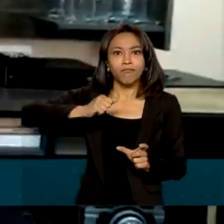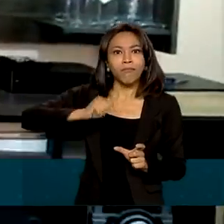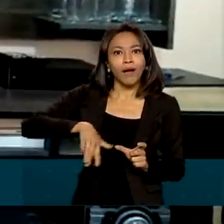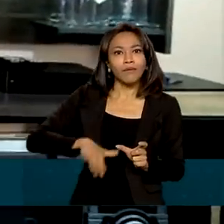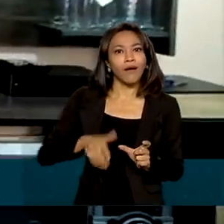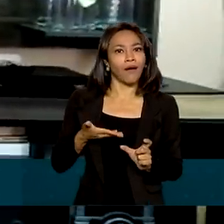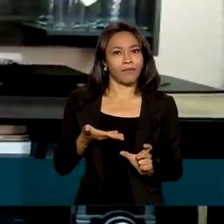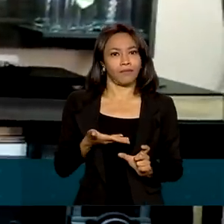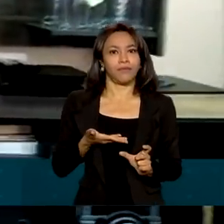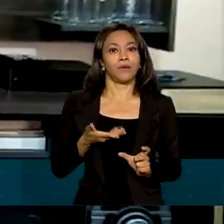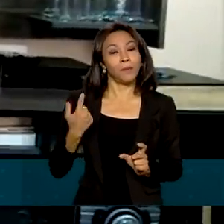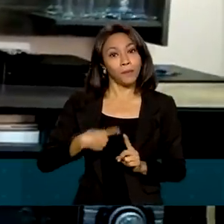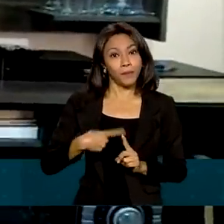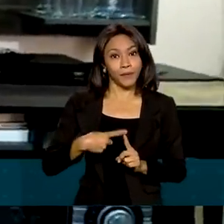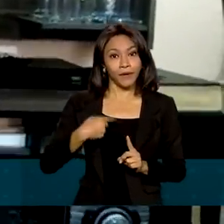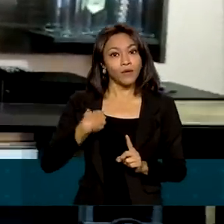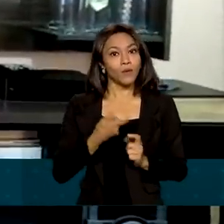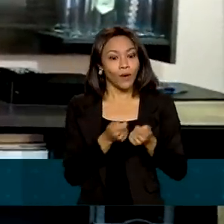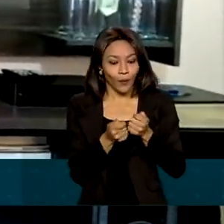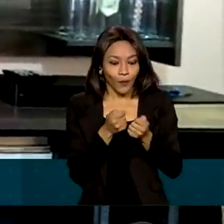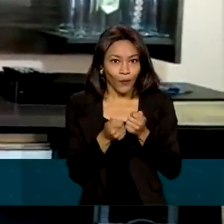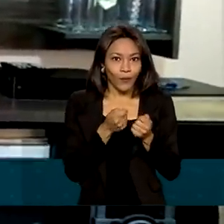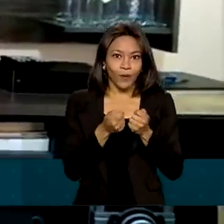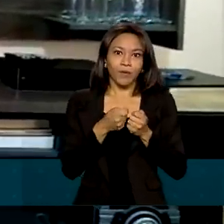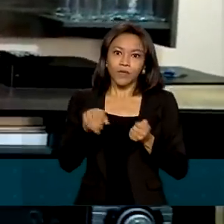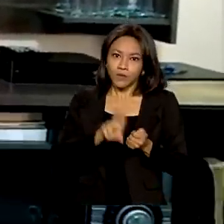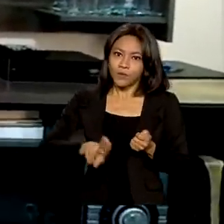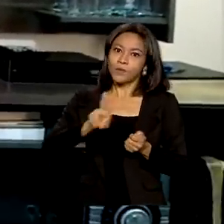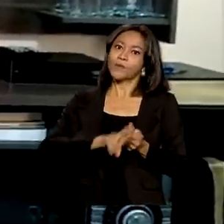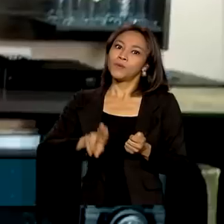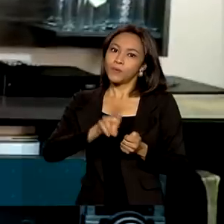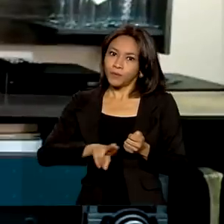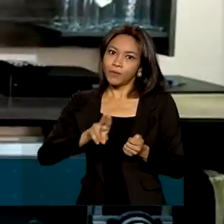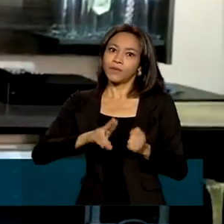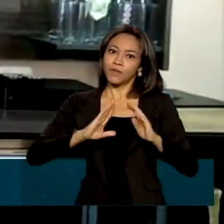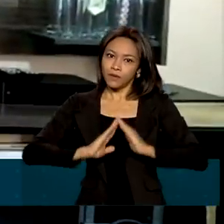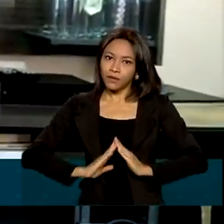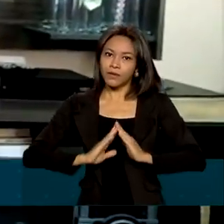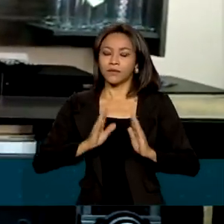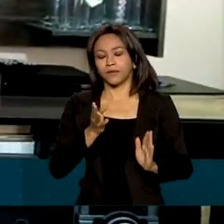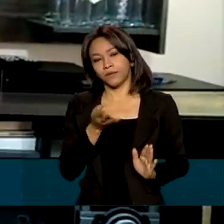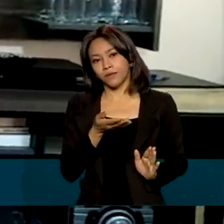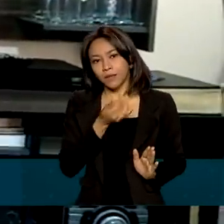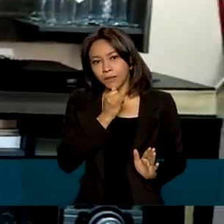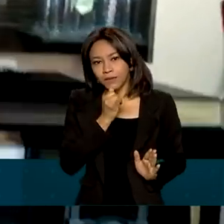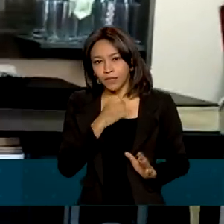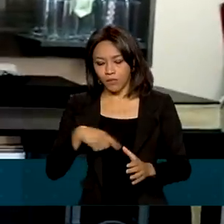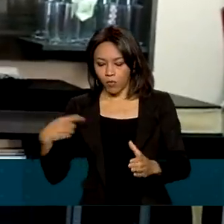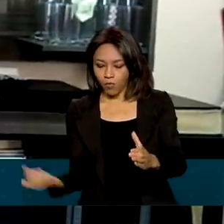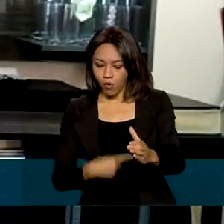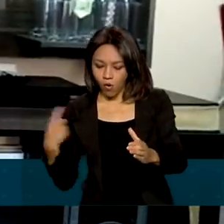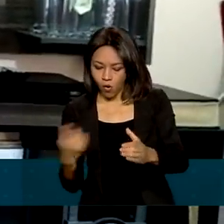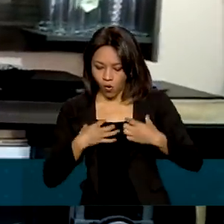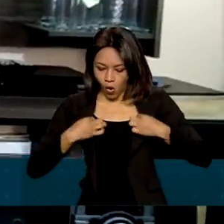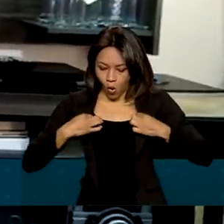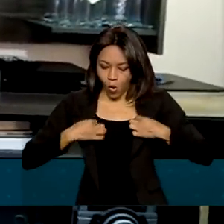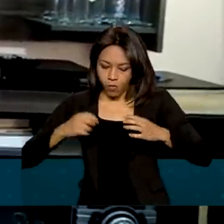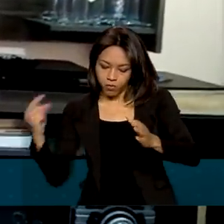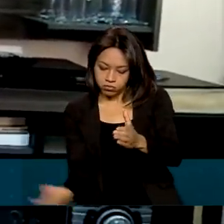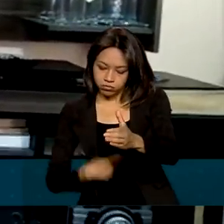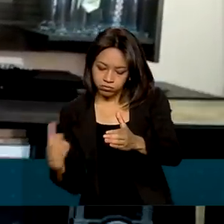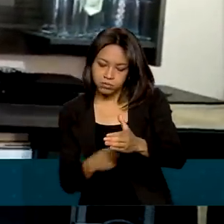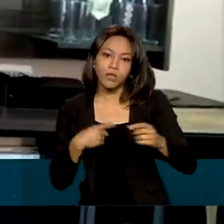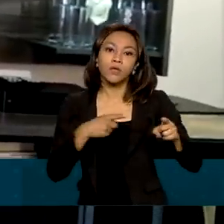porque eu economizando mais eletrodomésticos em casa como a máquina de lavar como